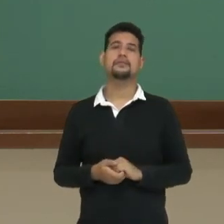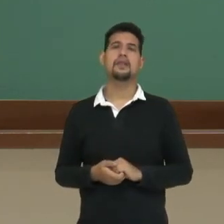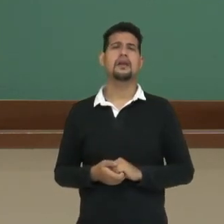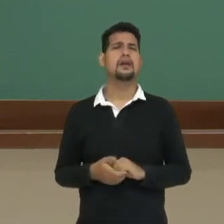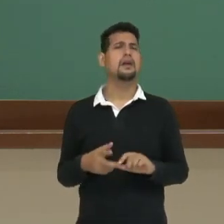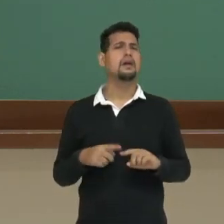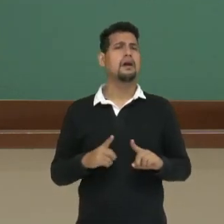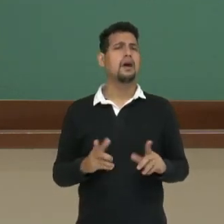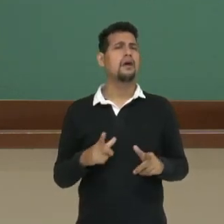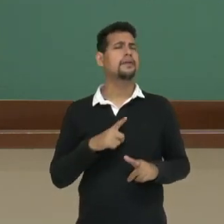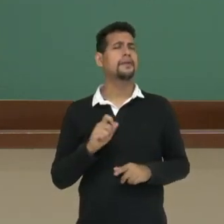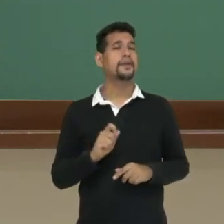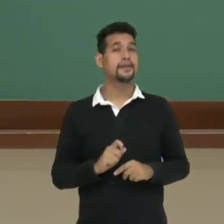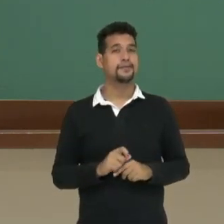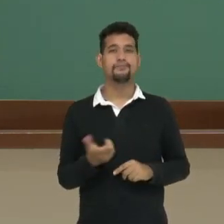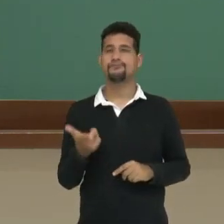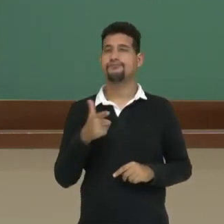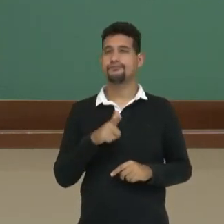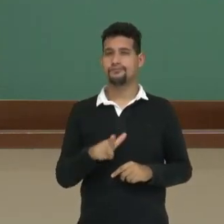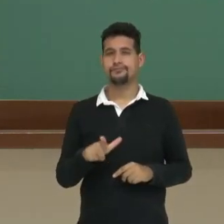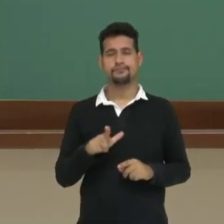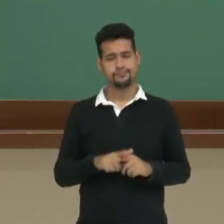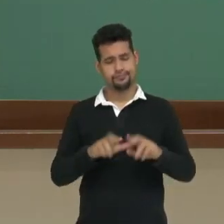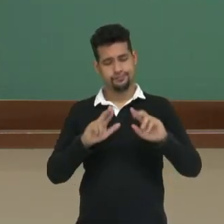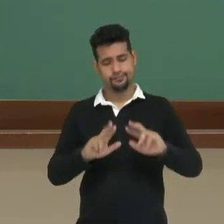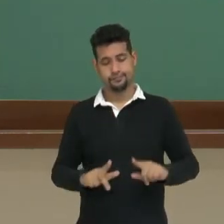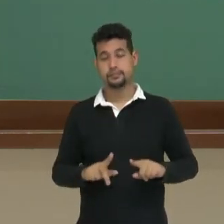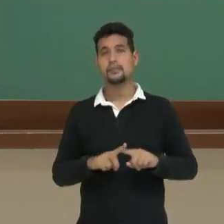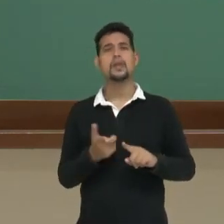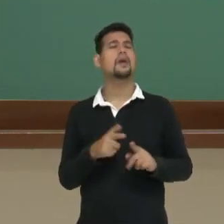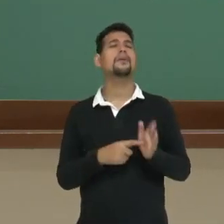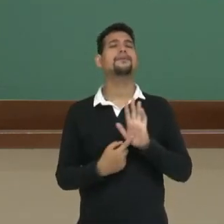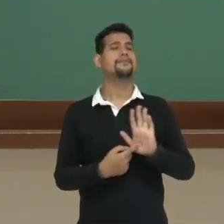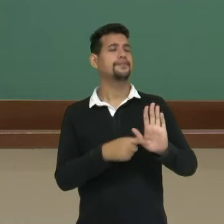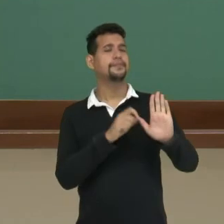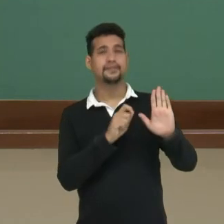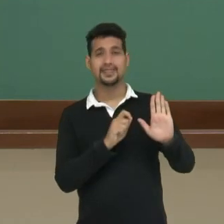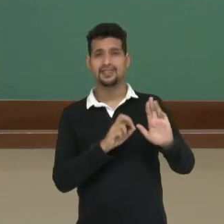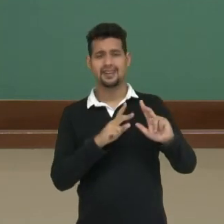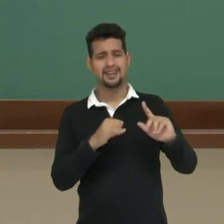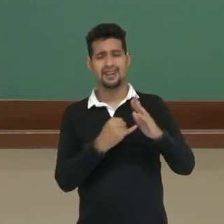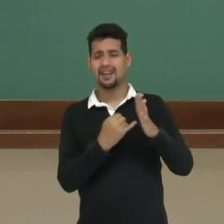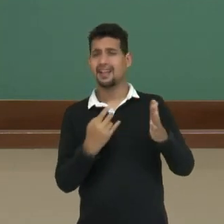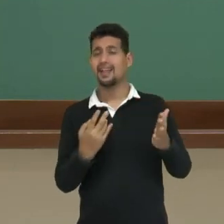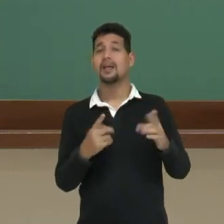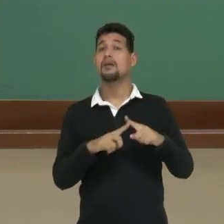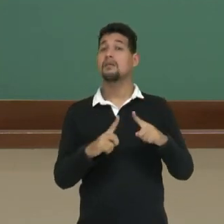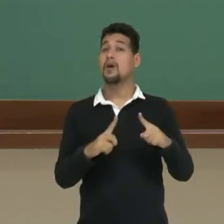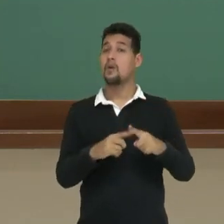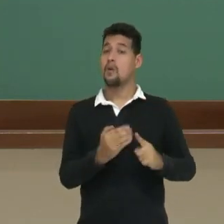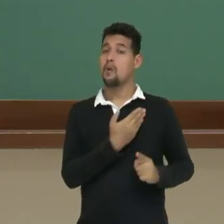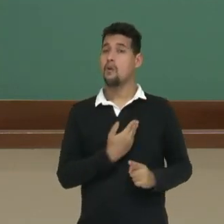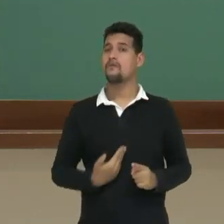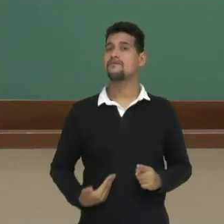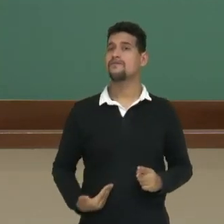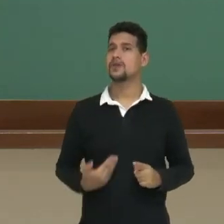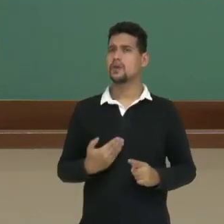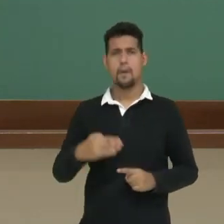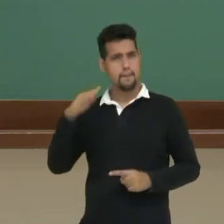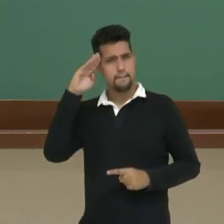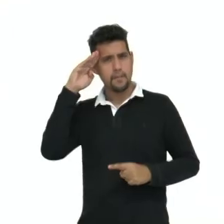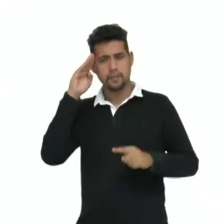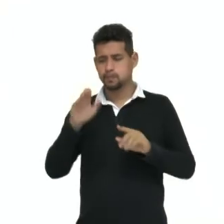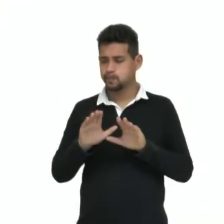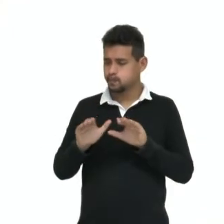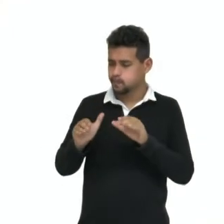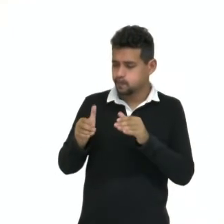aí nós vamos ter mais atos institucionais, mostrando aí que pouco a pouco o governo militar ele vai fechando o cerco.